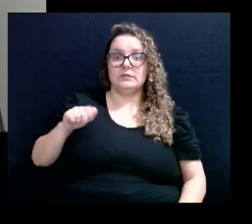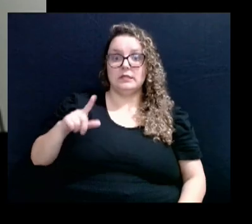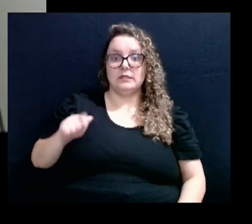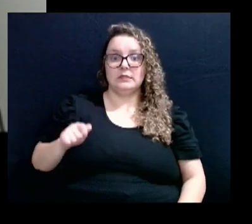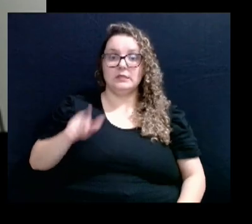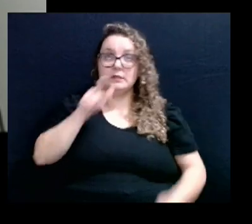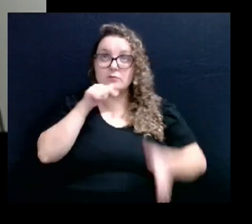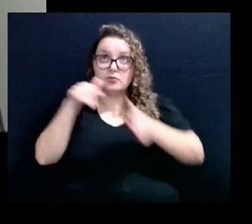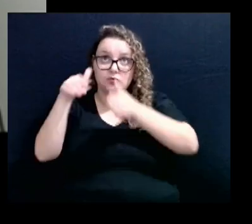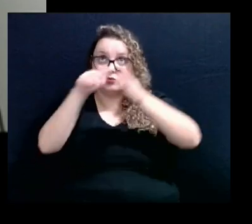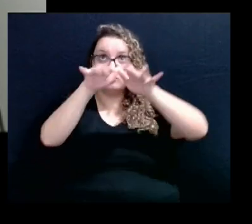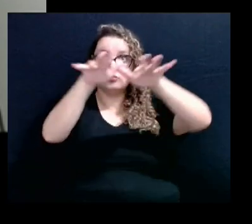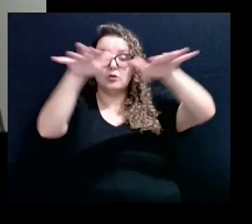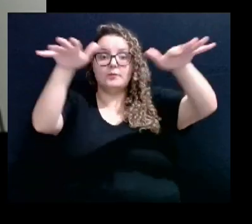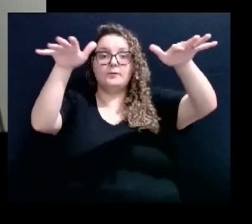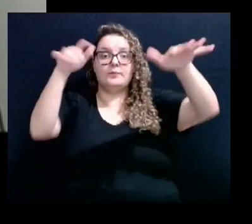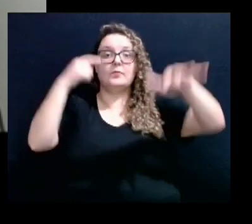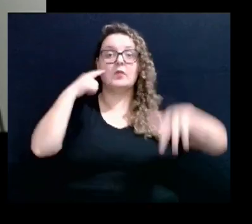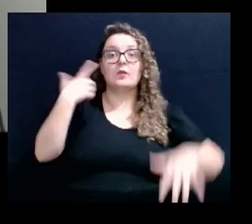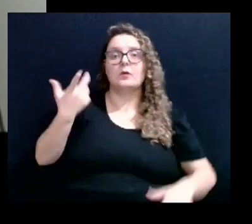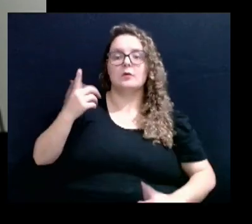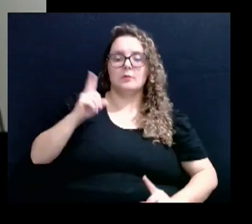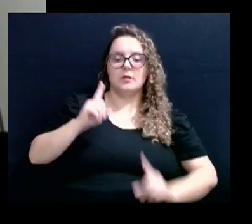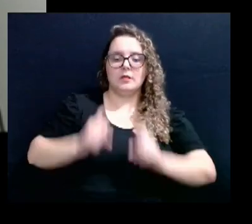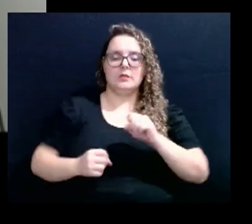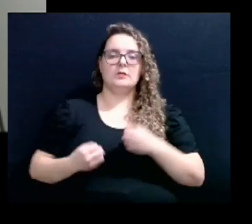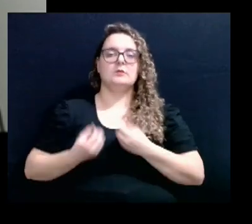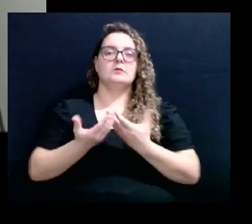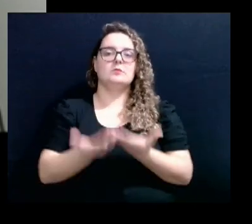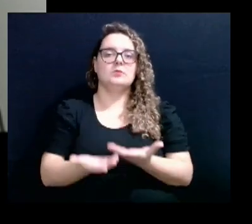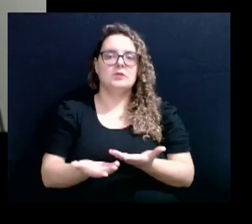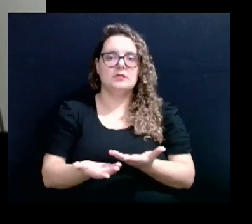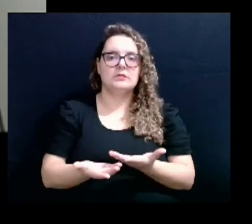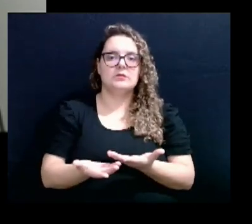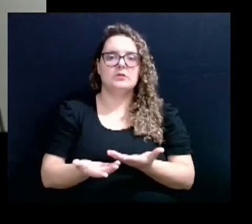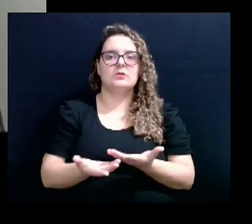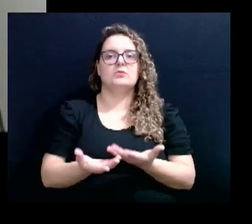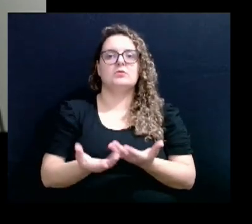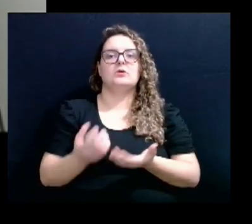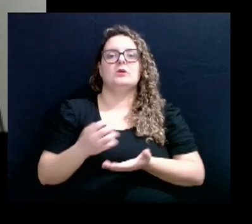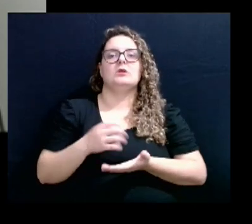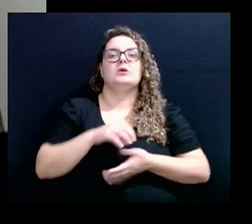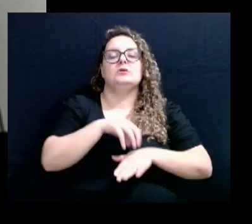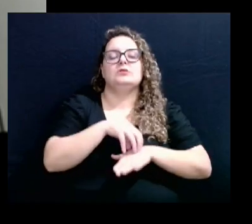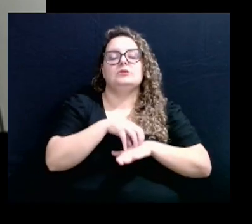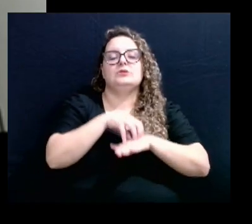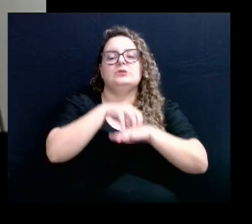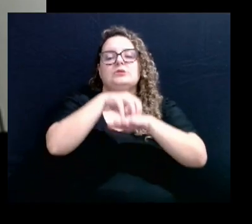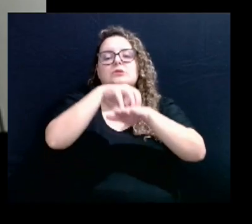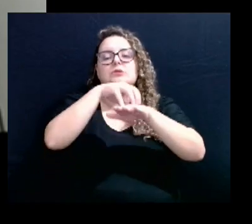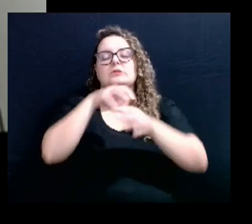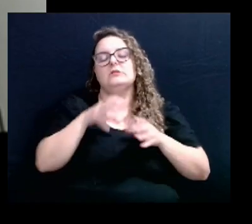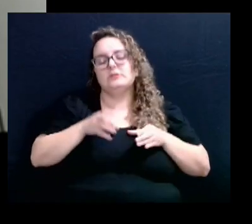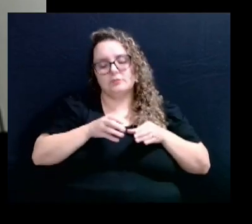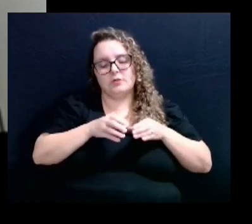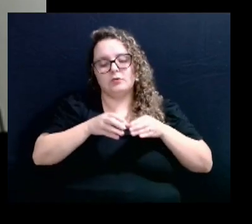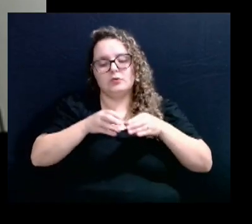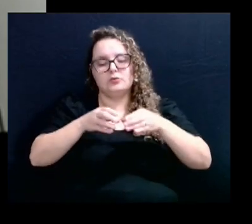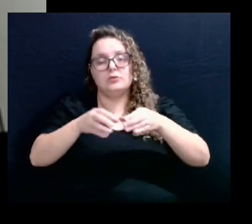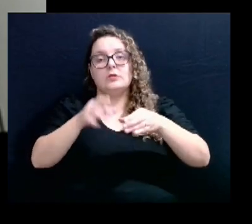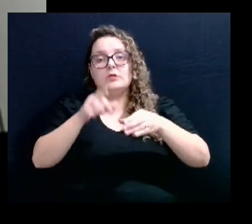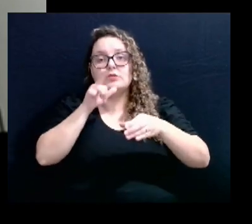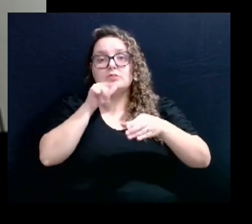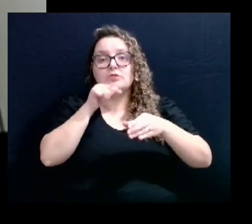essa analogia para expressar esse transporte organizado e canalizado de grandes quantidades de vapor